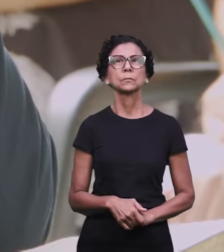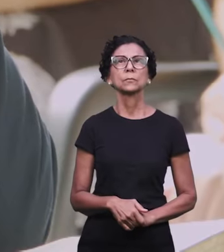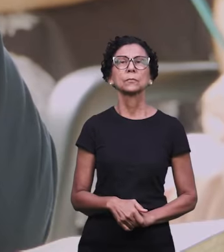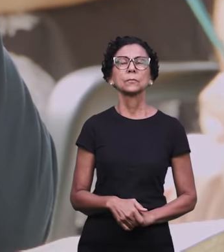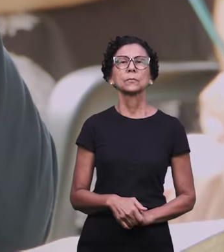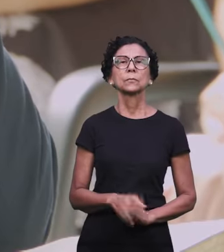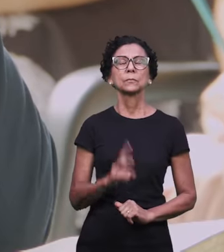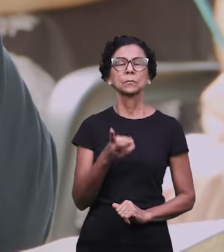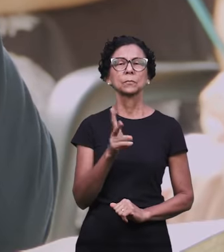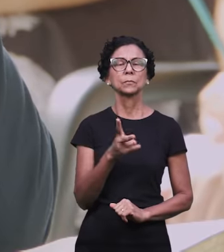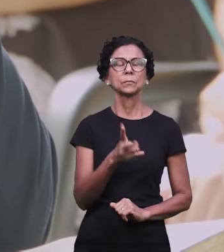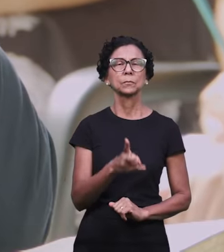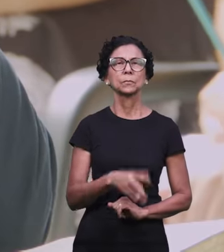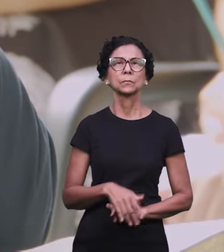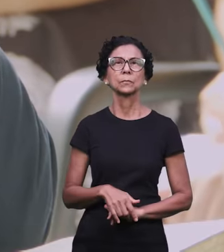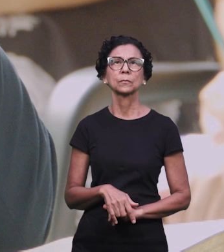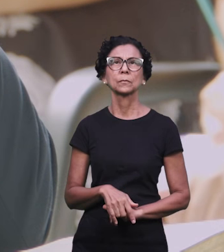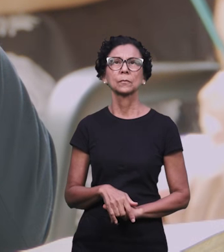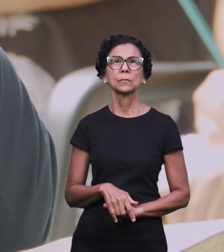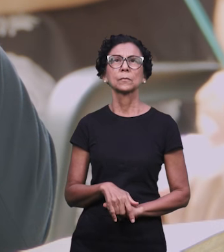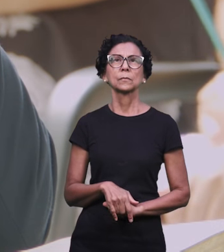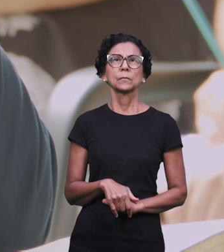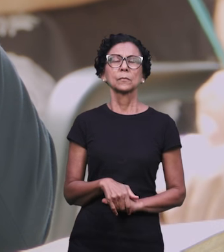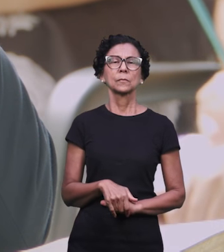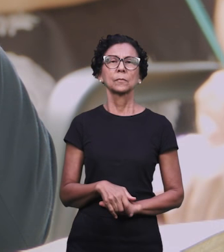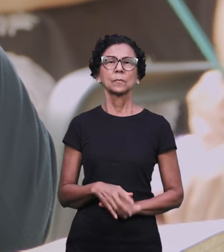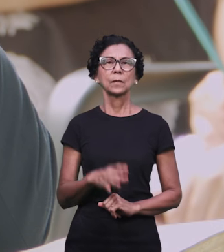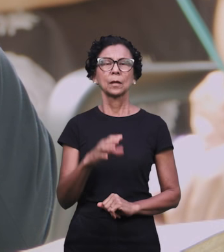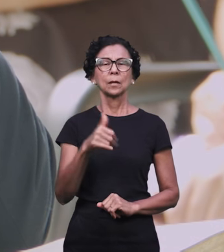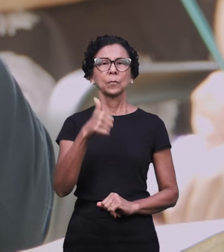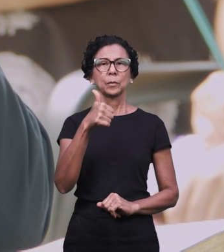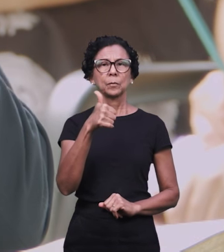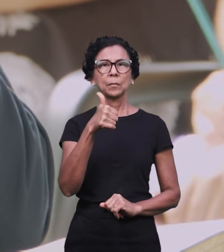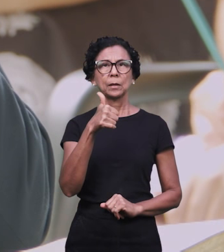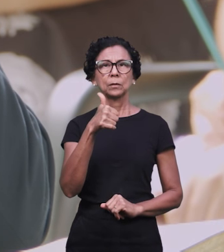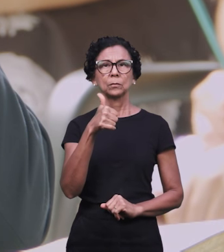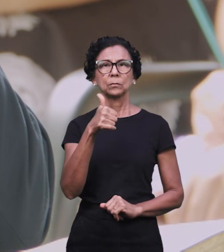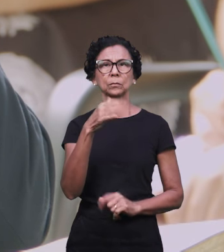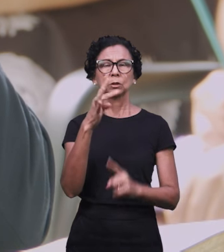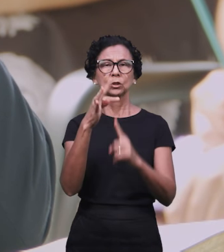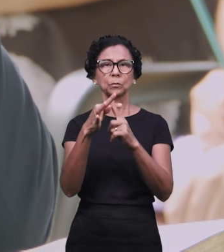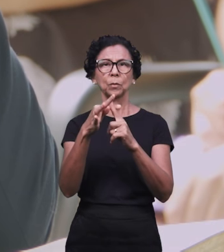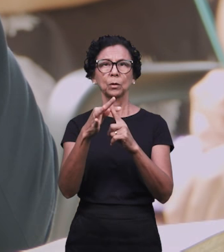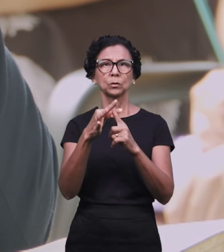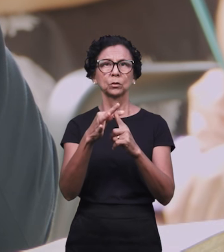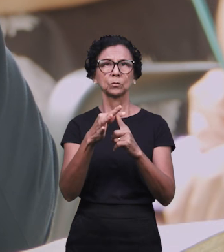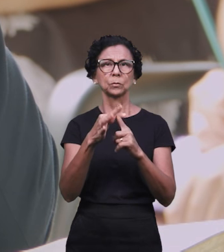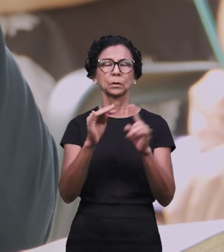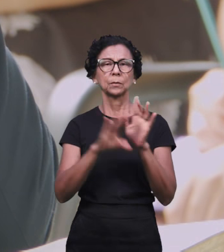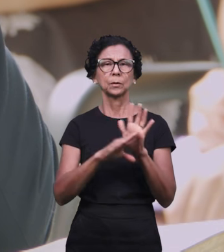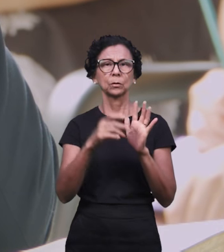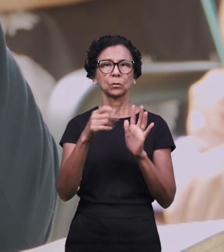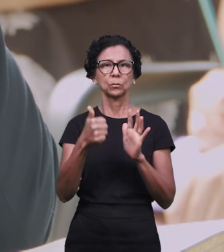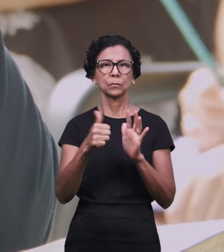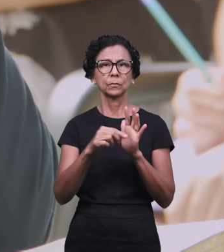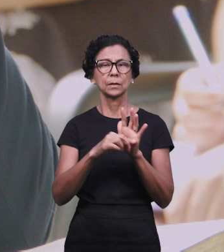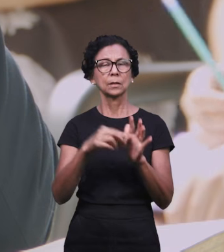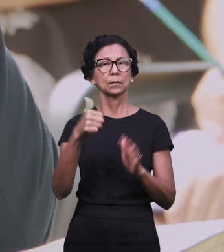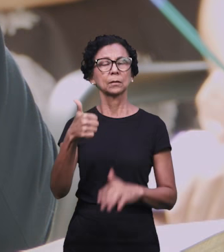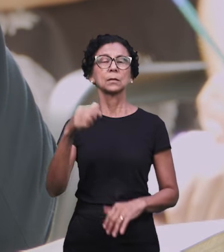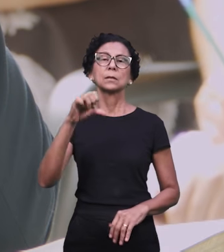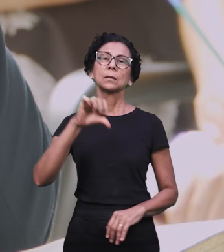vamos ler aqui sobre aqueles que naufragaram na fé. 1 Timóteo 1,19. Timóteo 1,19. Vamos